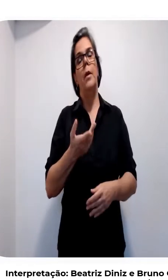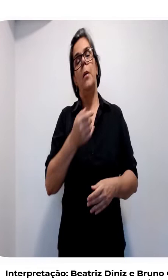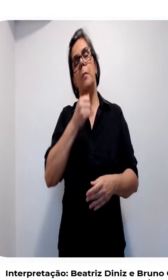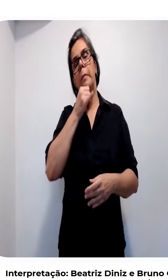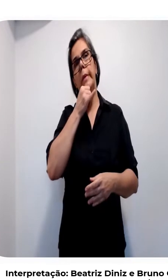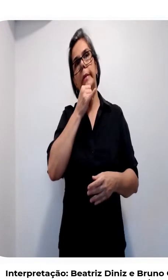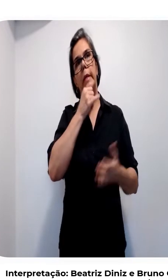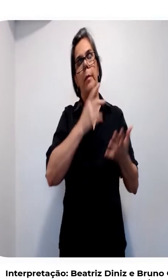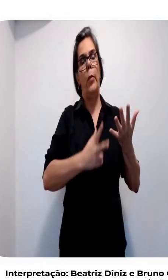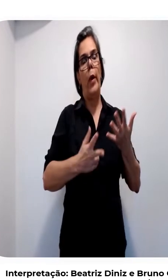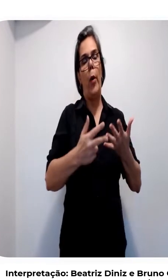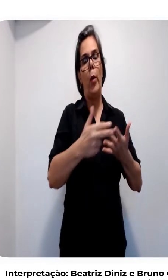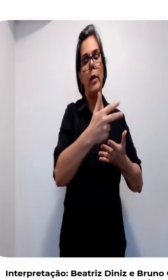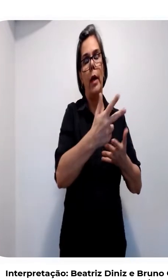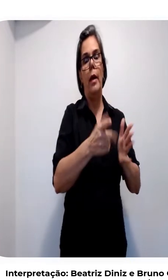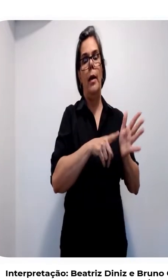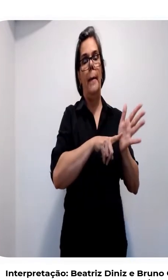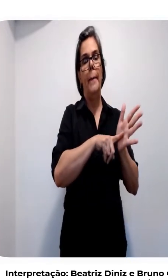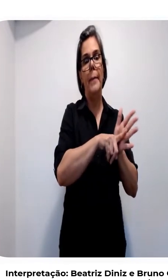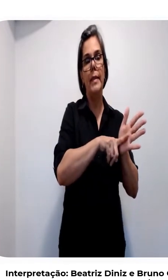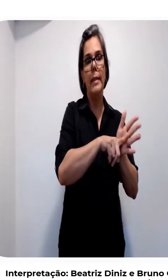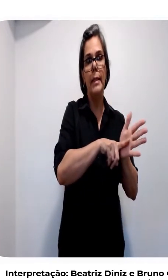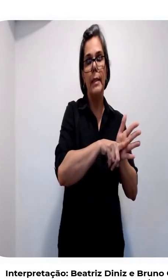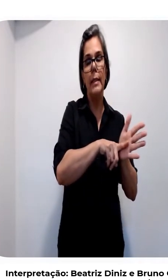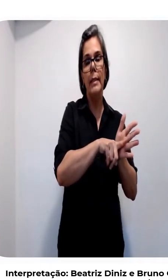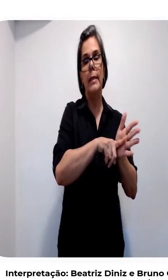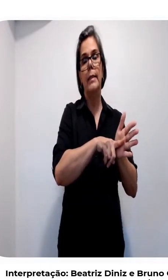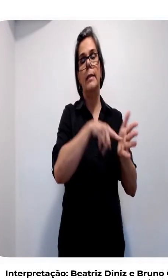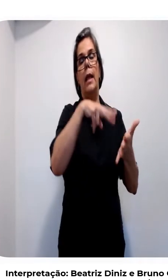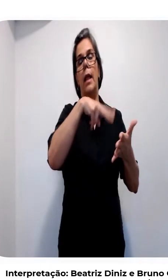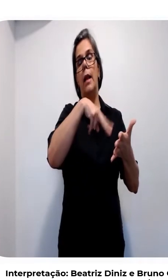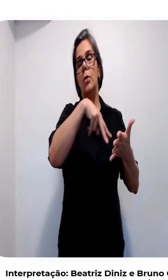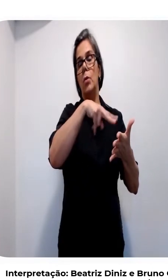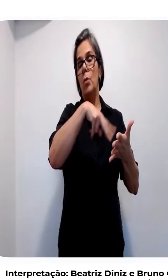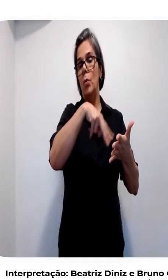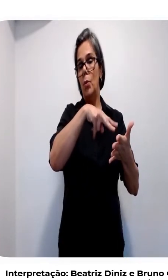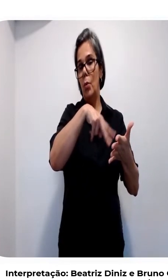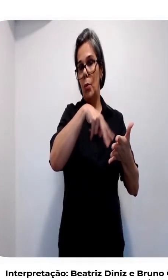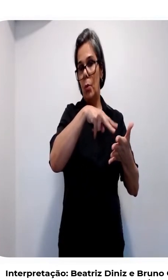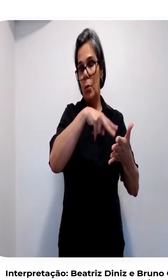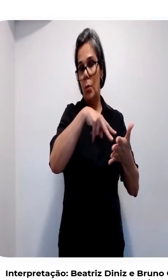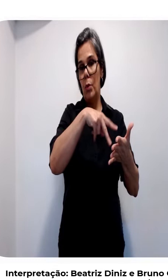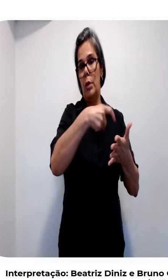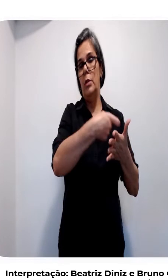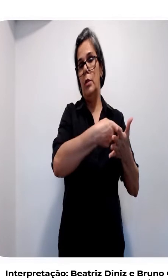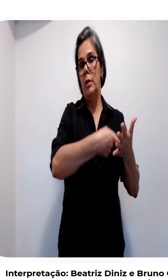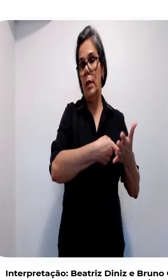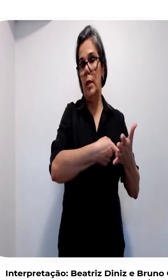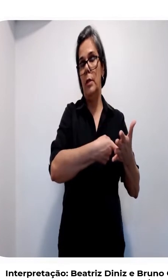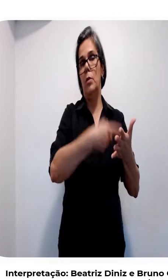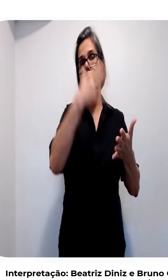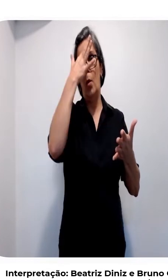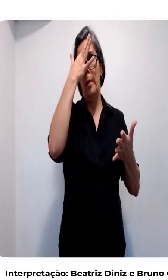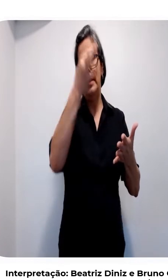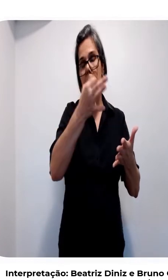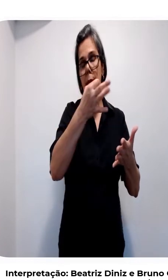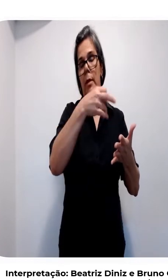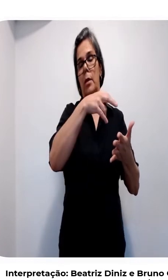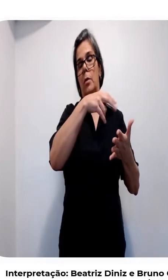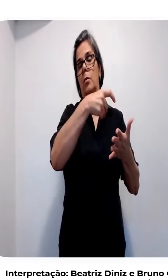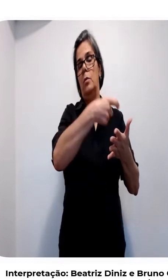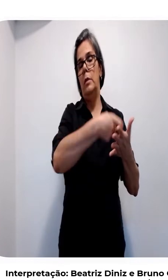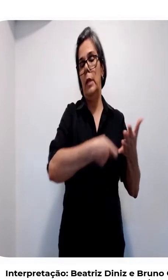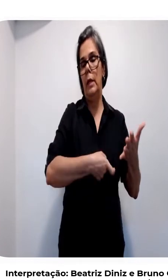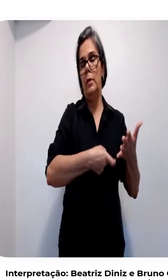de pesquisa, ou atividades de leitura, de textos, leitura e interpretação de texto, produção